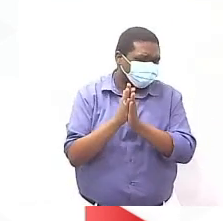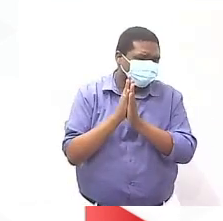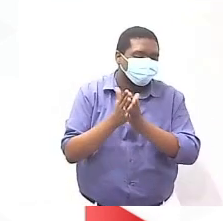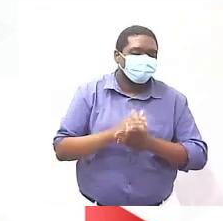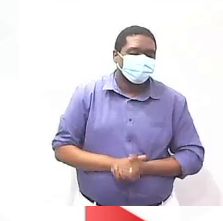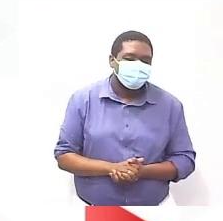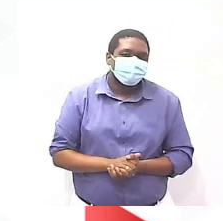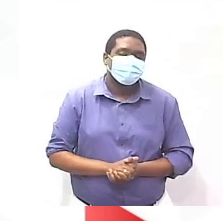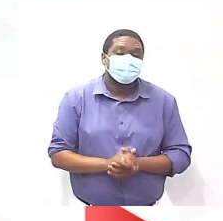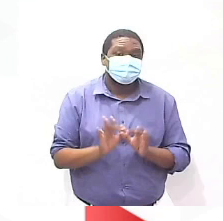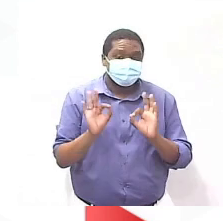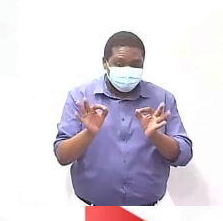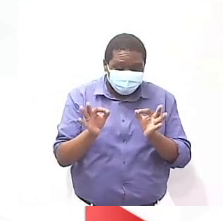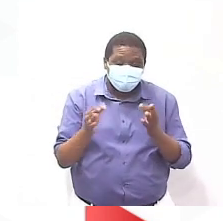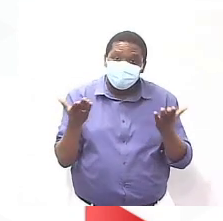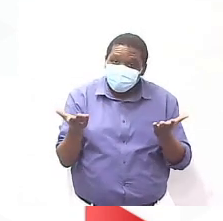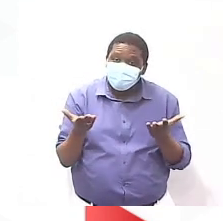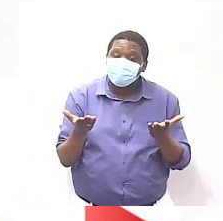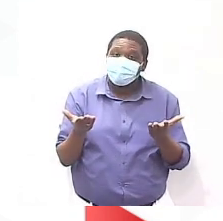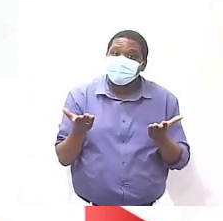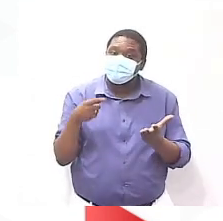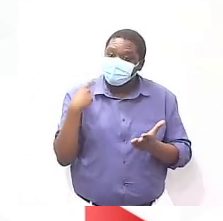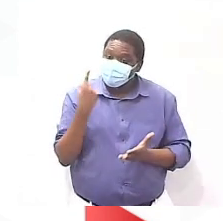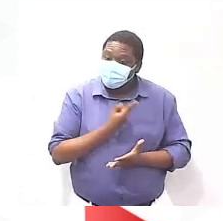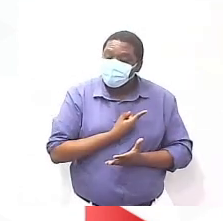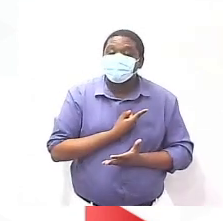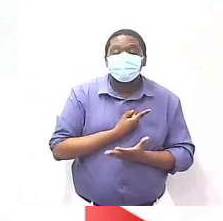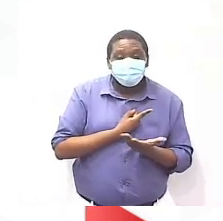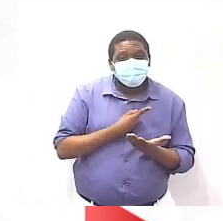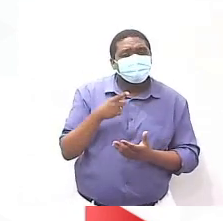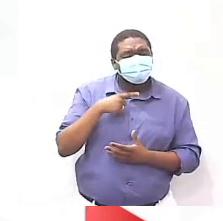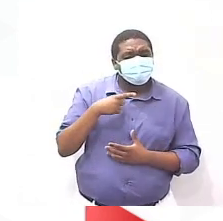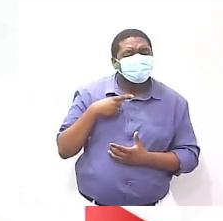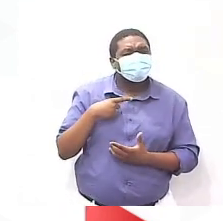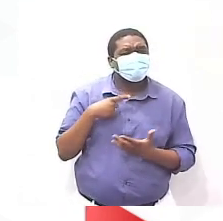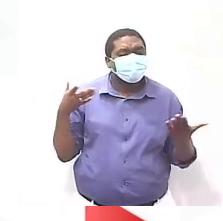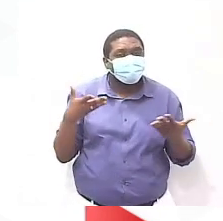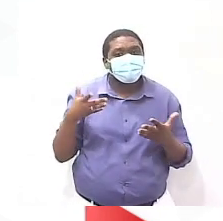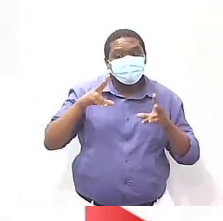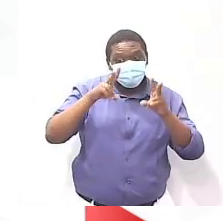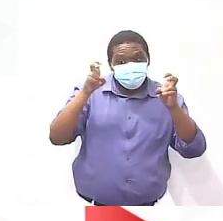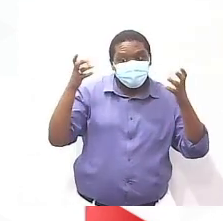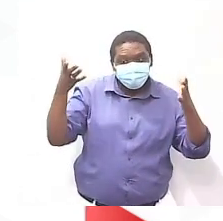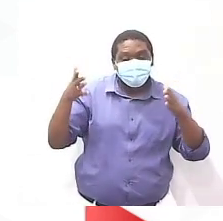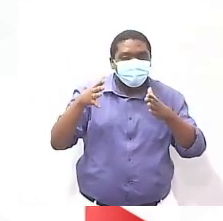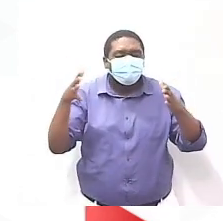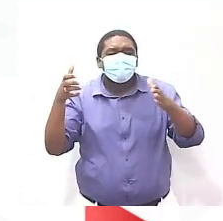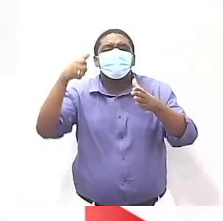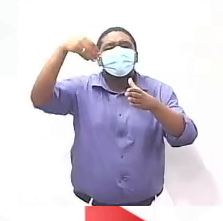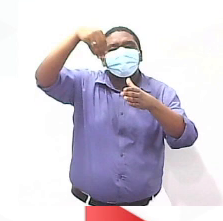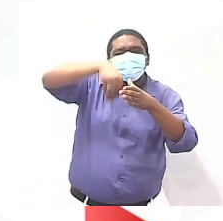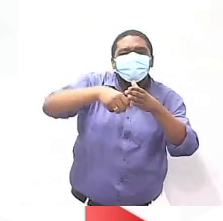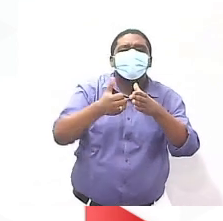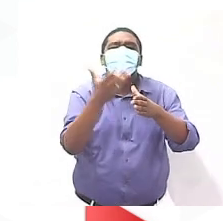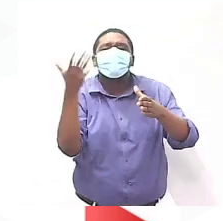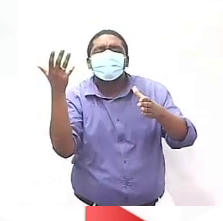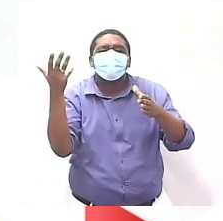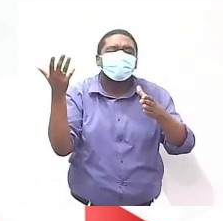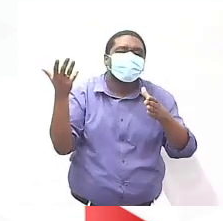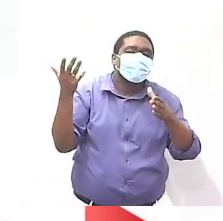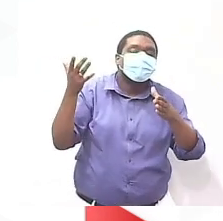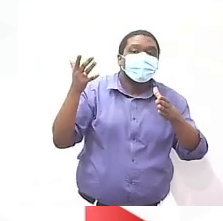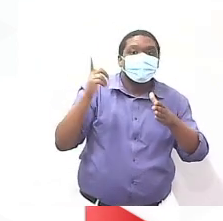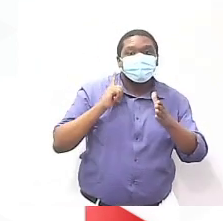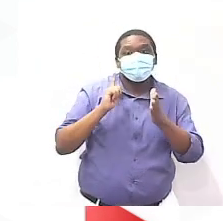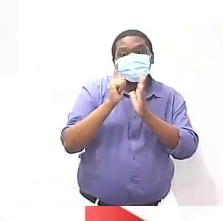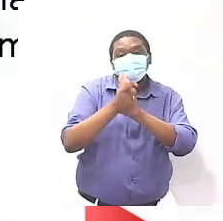bom? Então vamos lá, a partir disso, nós vamos criar uma questão falando sobre volume e capacidade com essa tirinha. Gênero